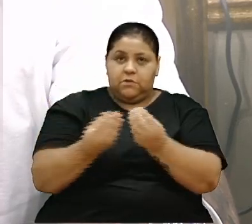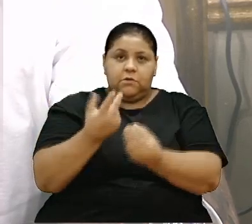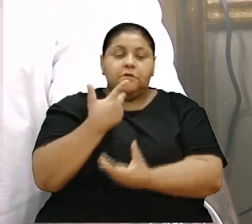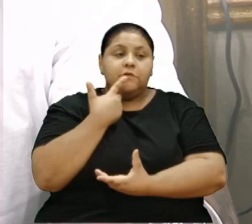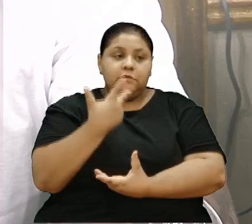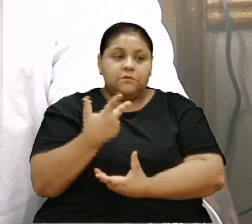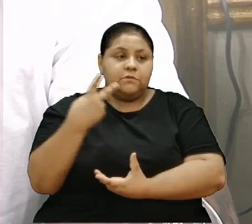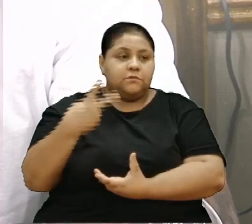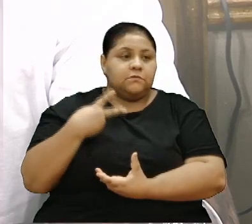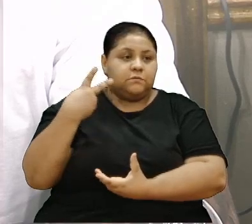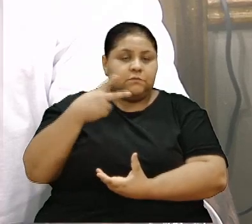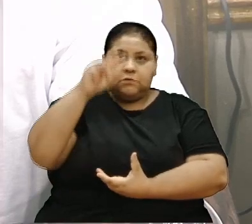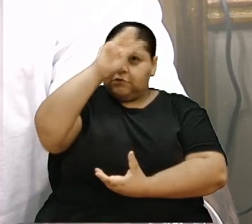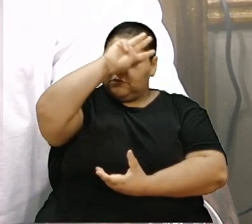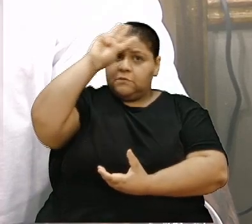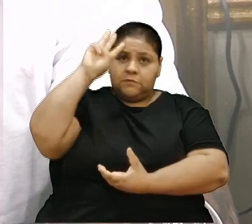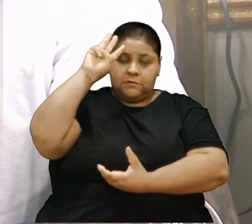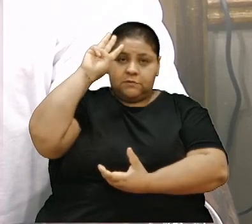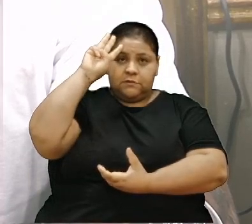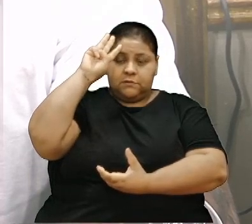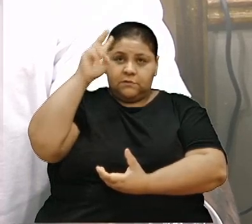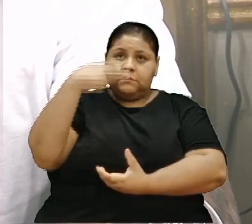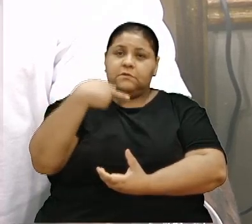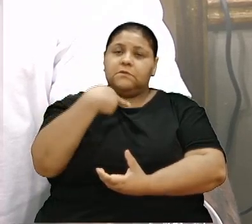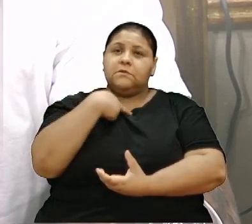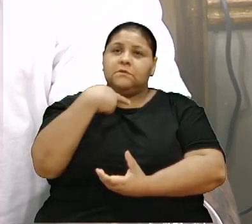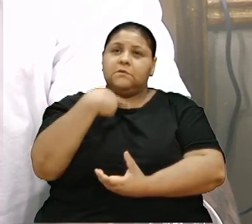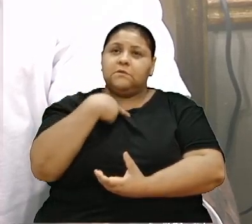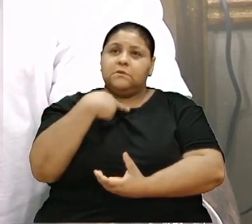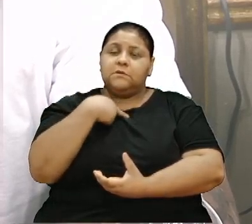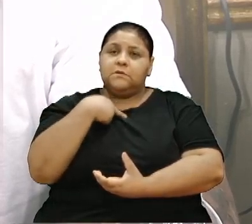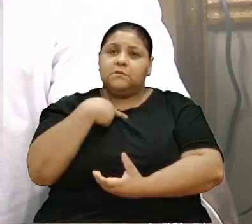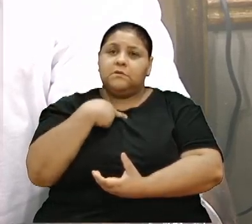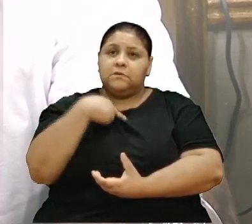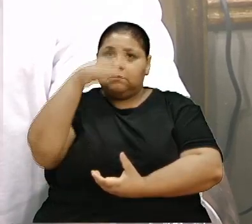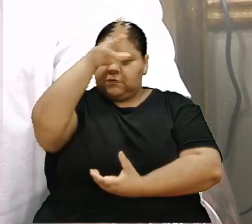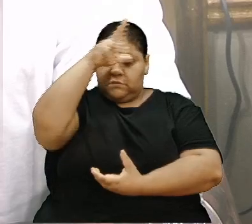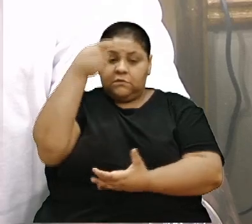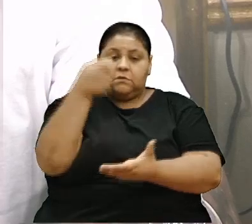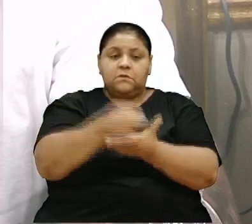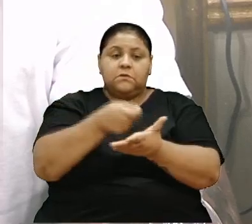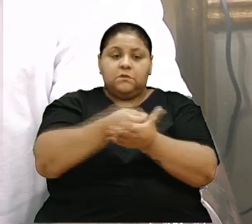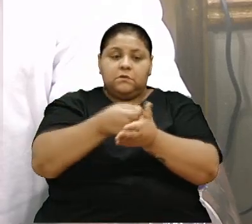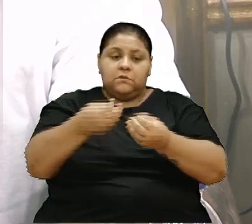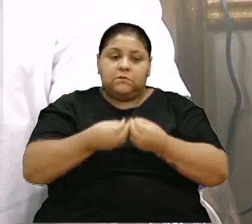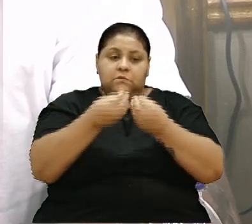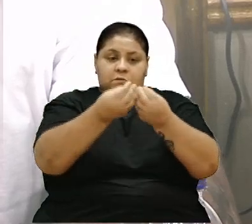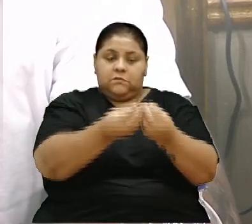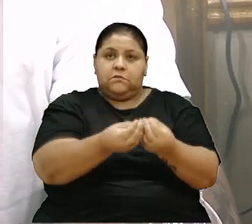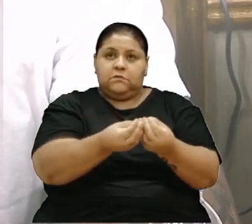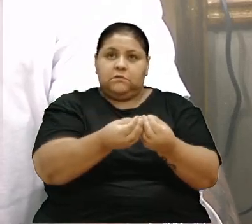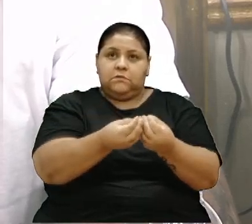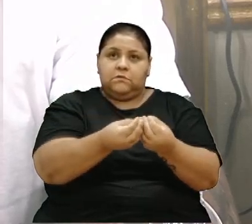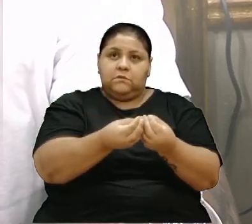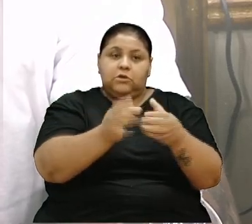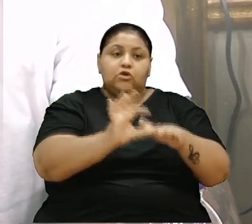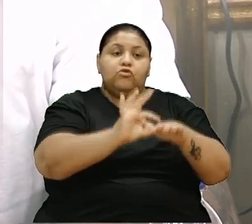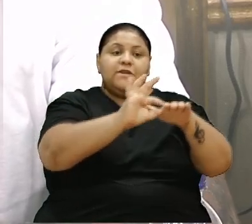pelo vereador Vanin, não pode se colocar o município a obrigação de ceder o espaço que o proprietário